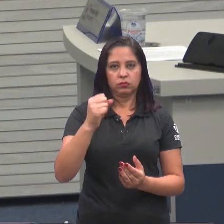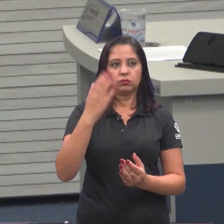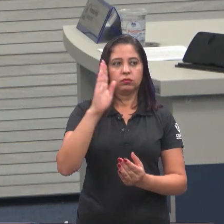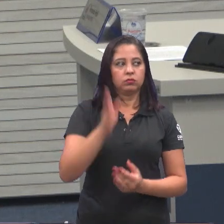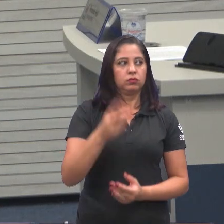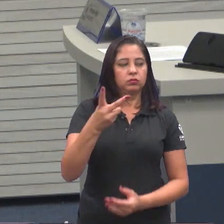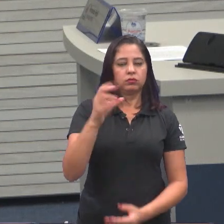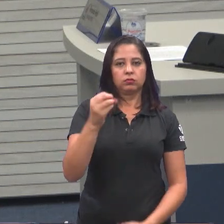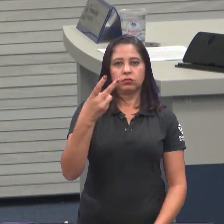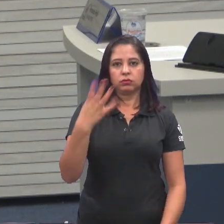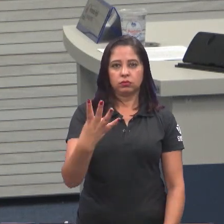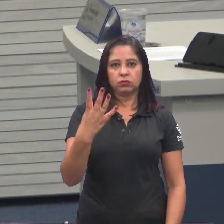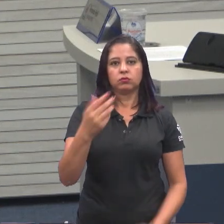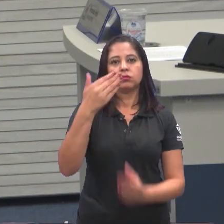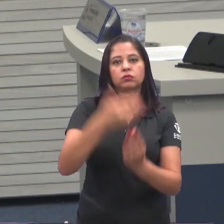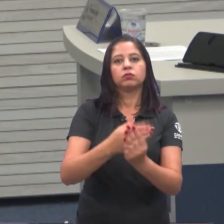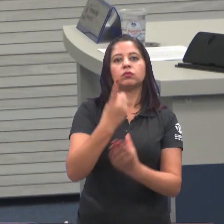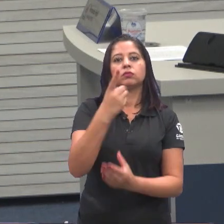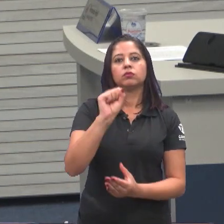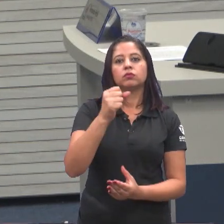13078/2024, processo número